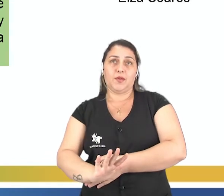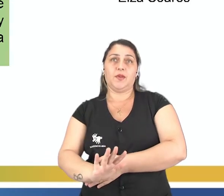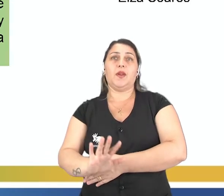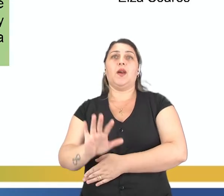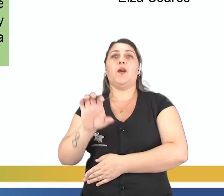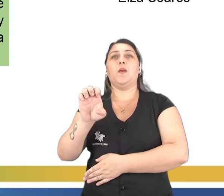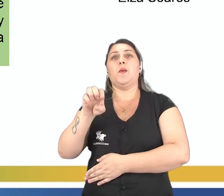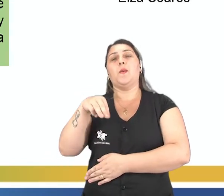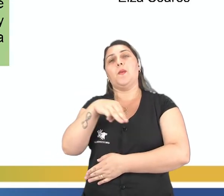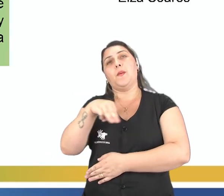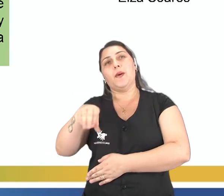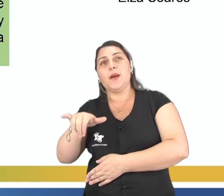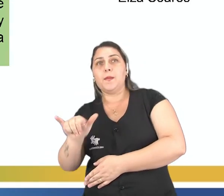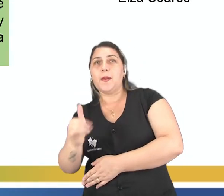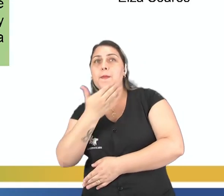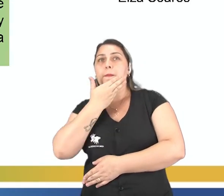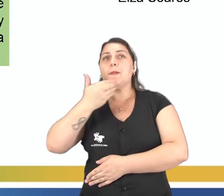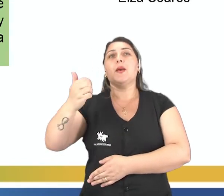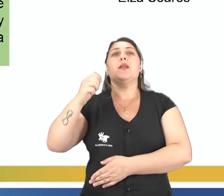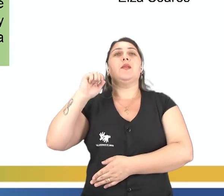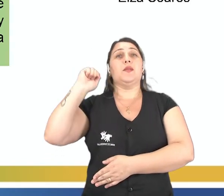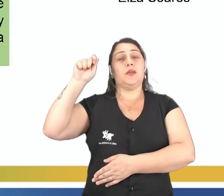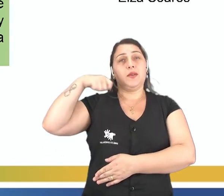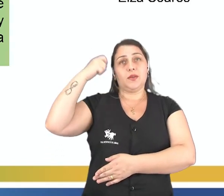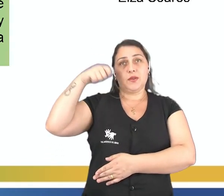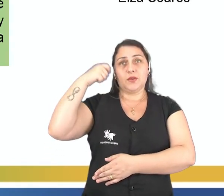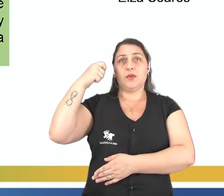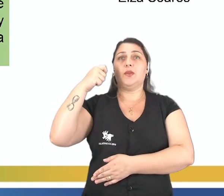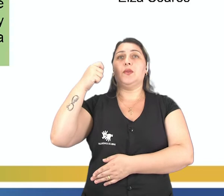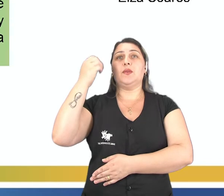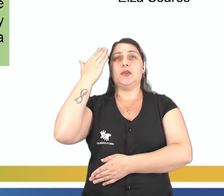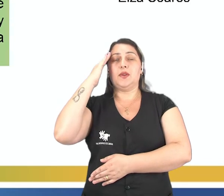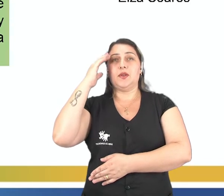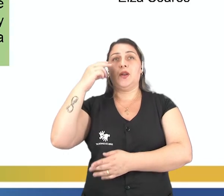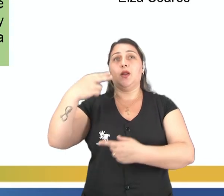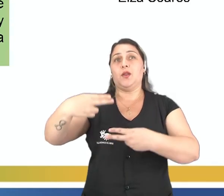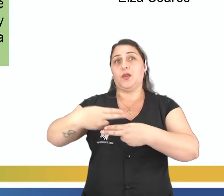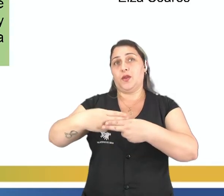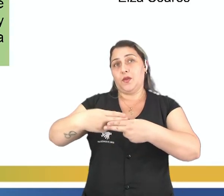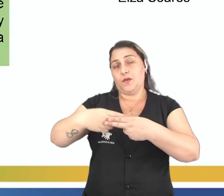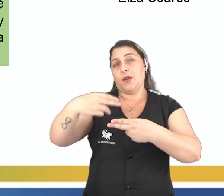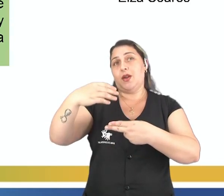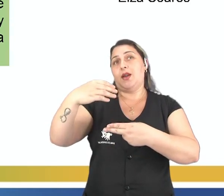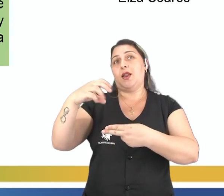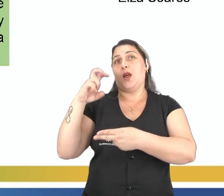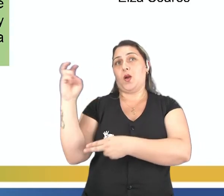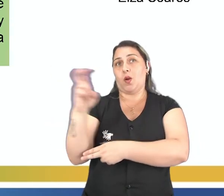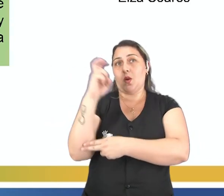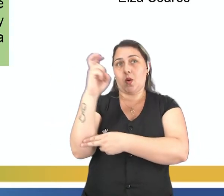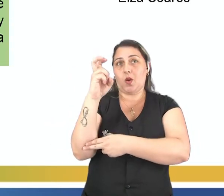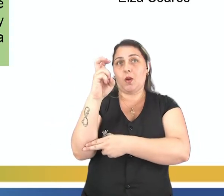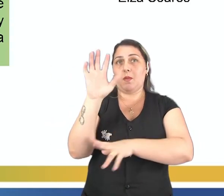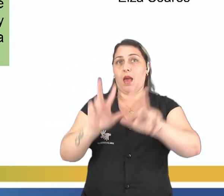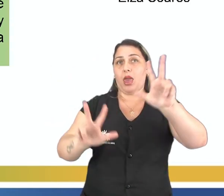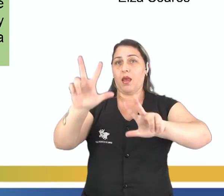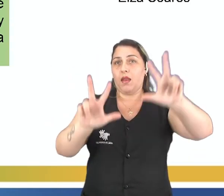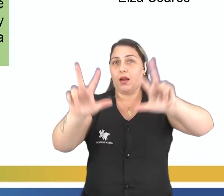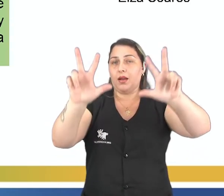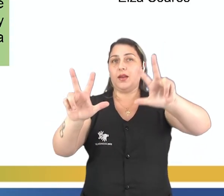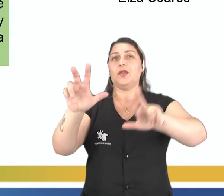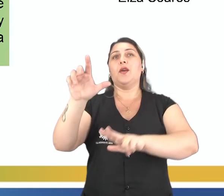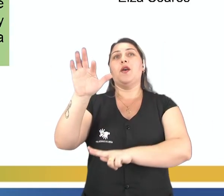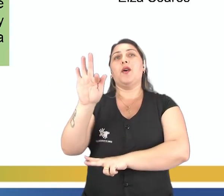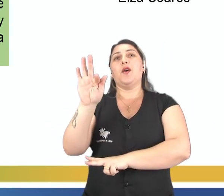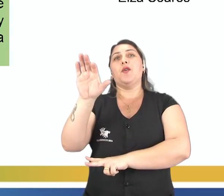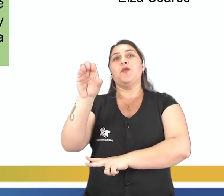em 2007, de melhor ator por sua interpretação na novela Cobras e Lagartos como Foguinho. Já descobriu